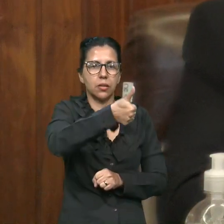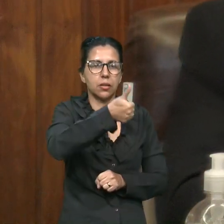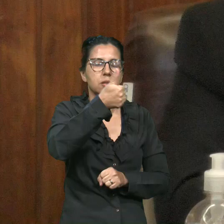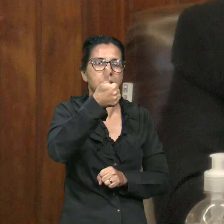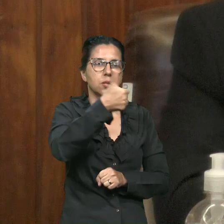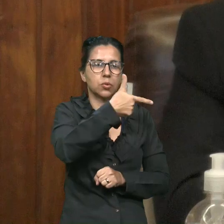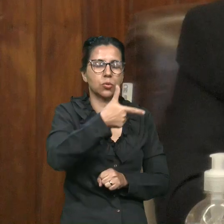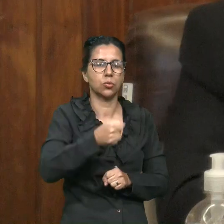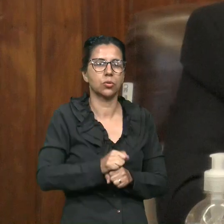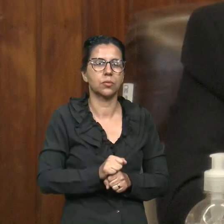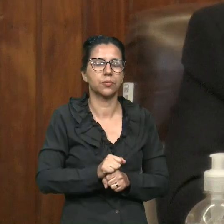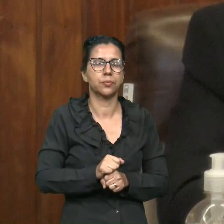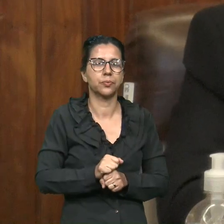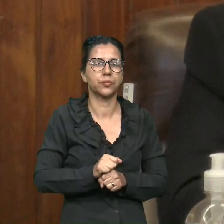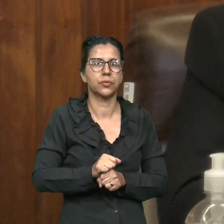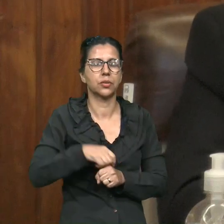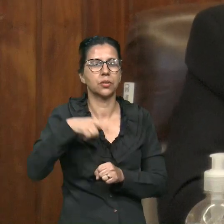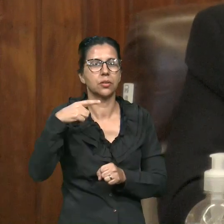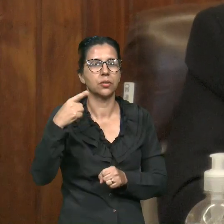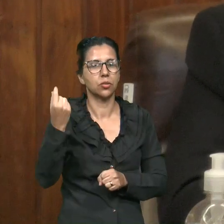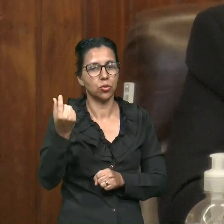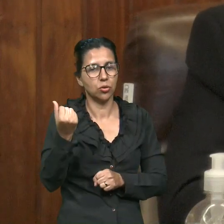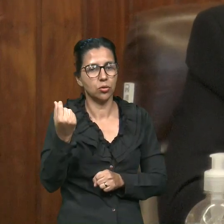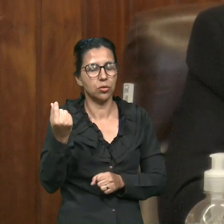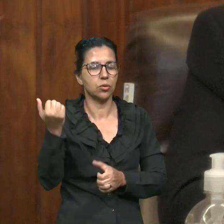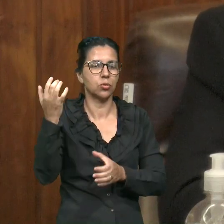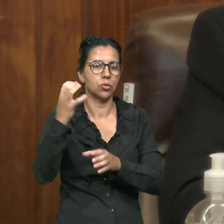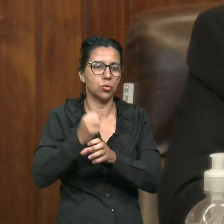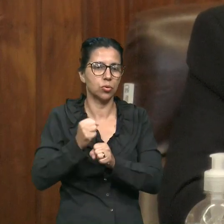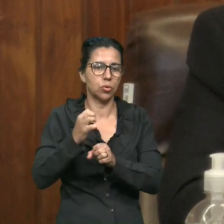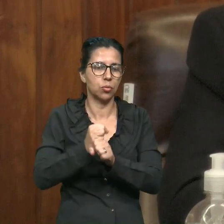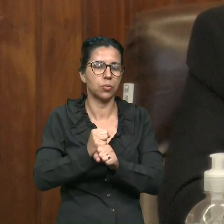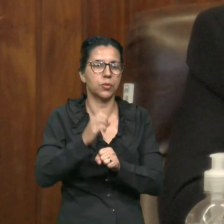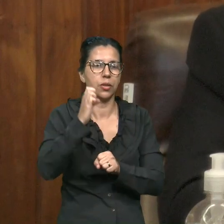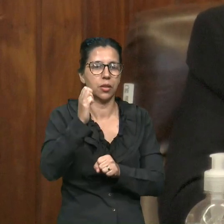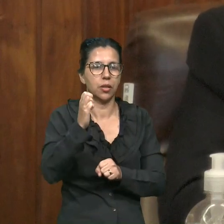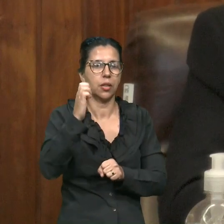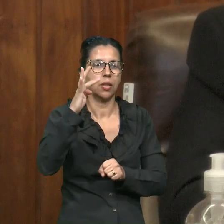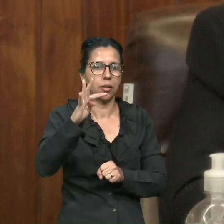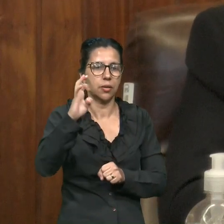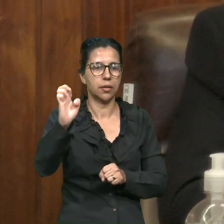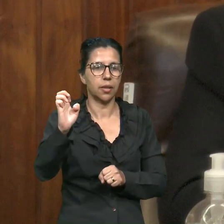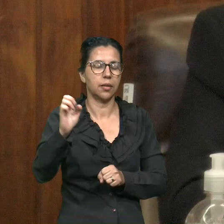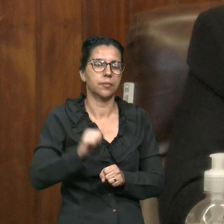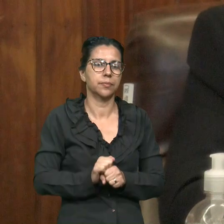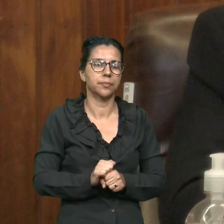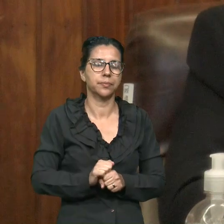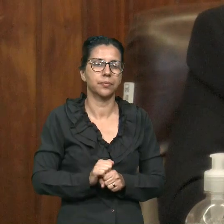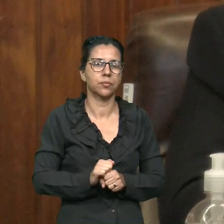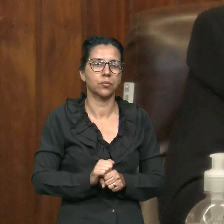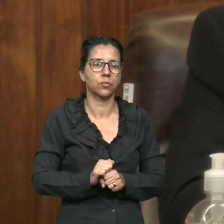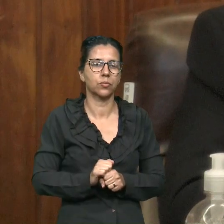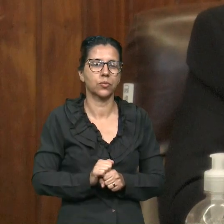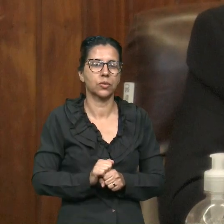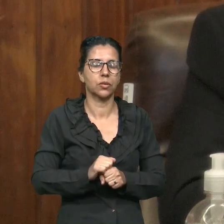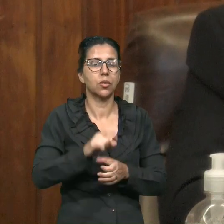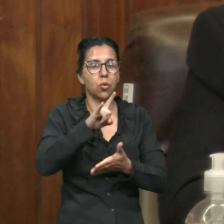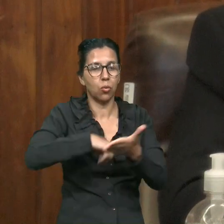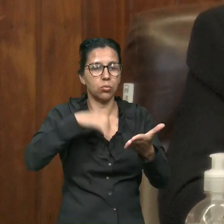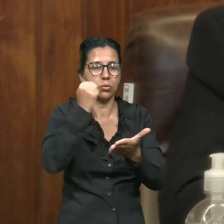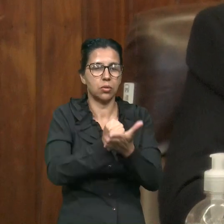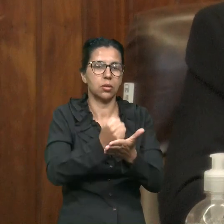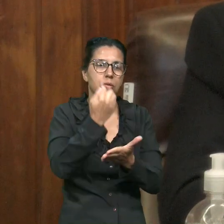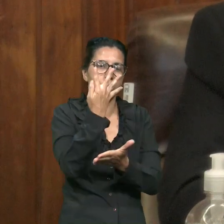12º, concorrência pública 06/2019, ETE Palmital. Valor do contrato,